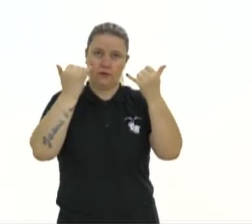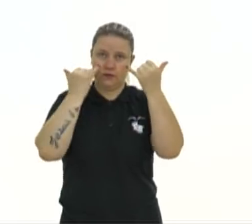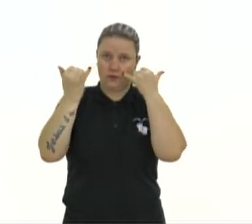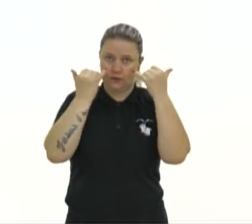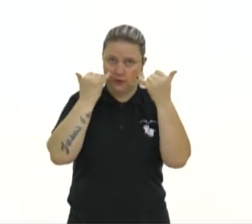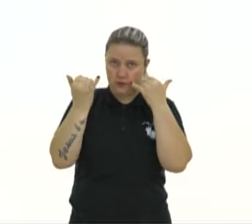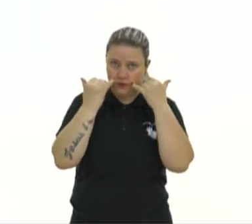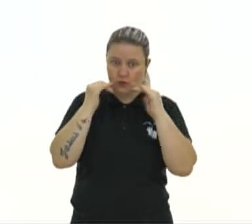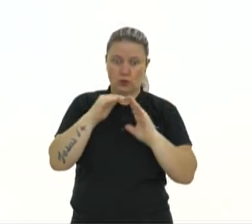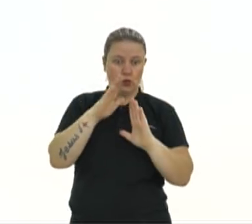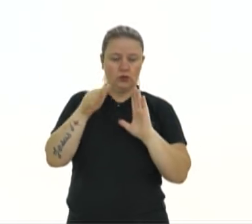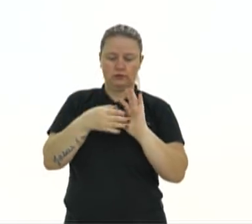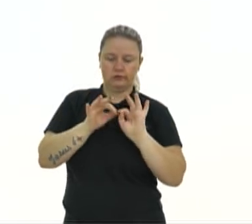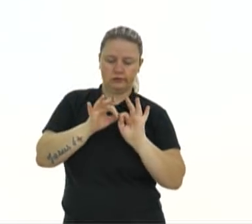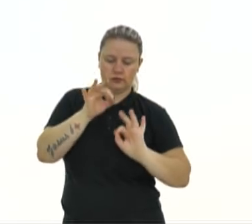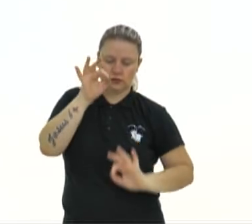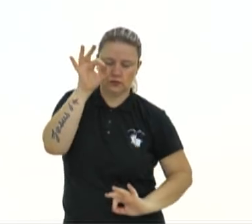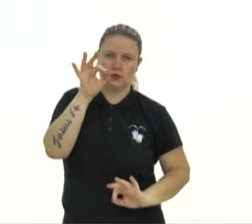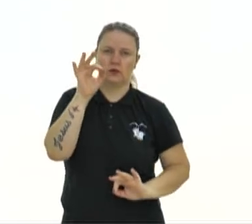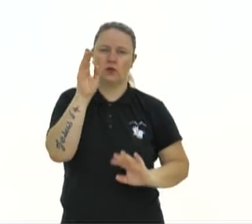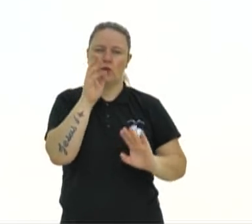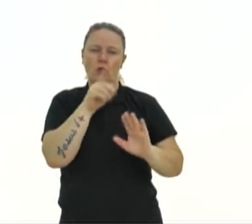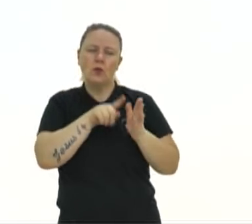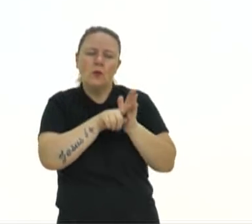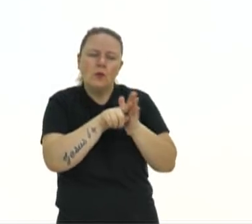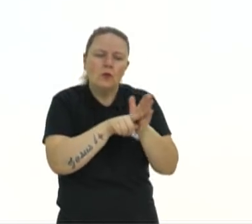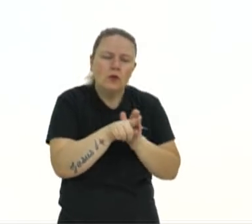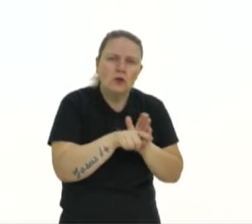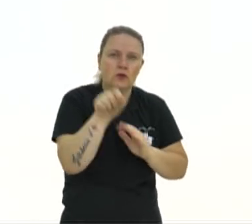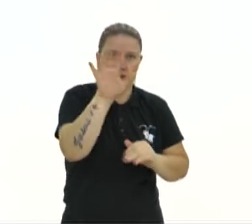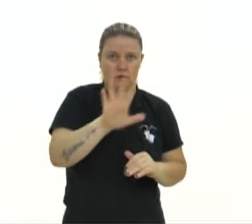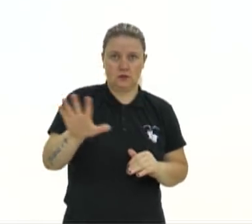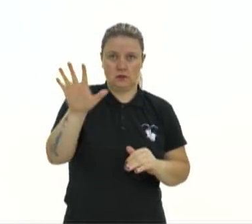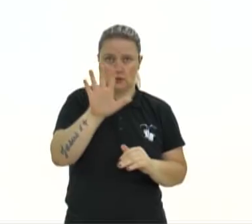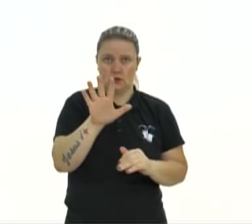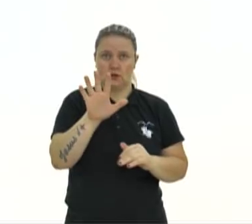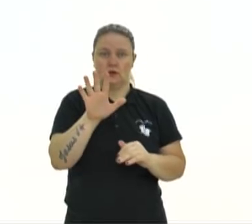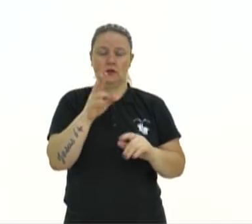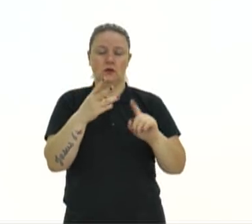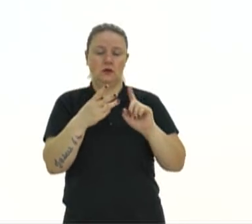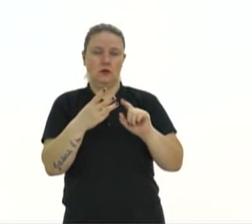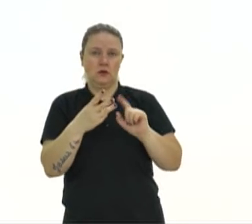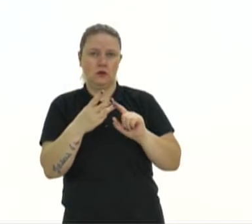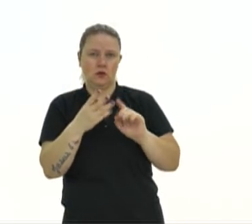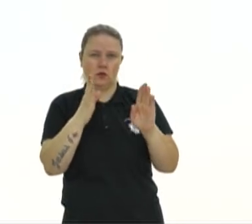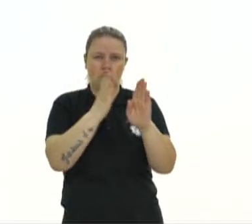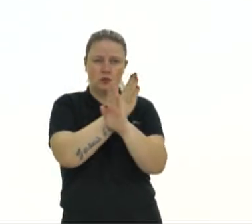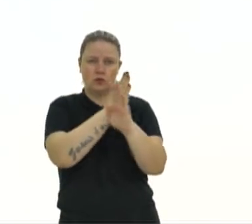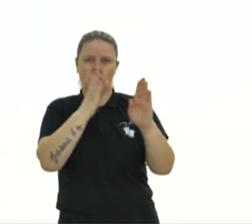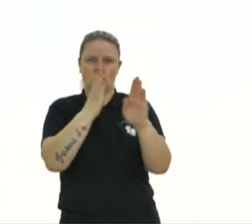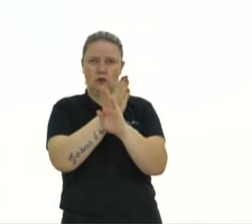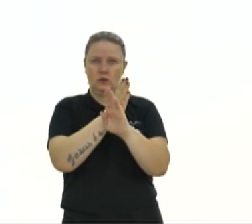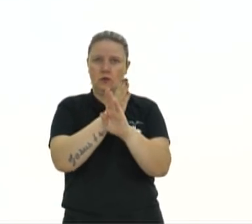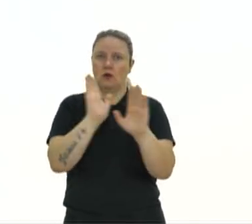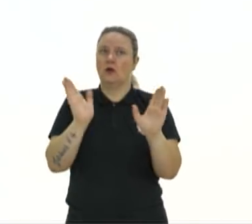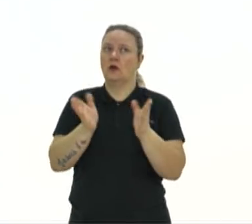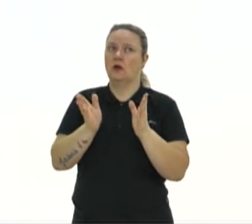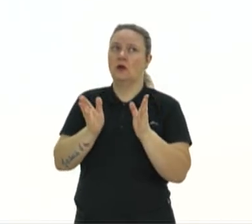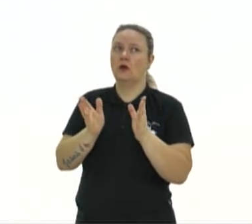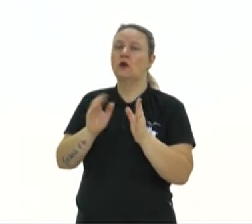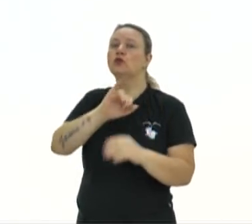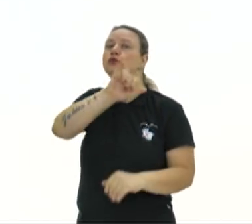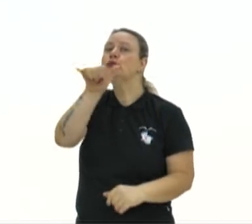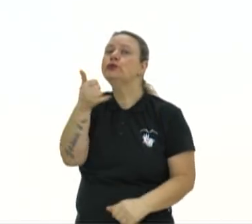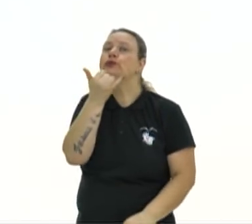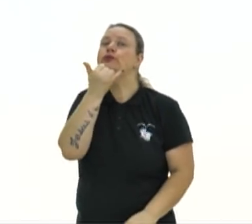apenas o título. Investigue a imagem em um buscador. Desconfie de áudios. Justifique a utilização de